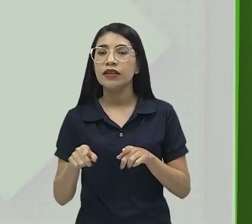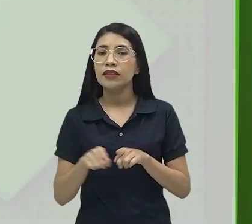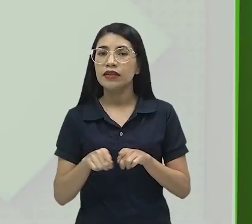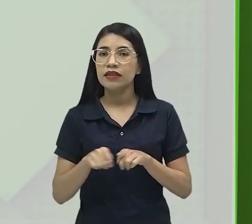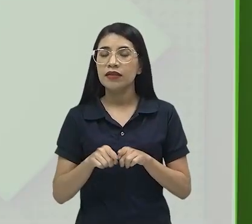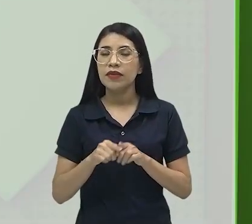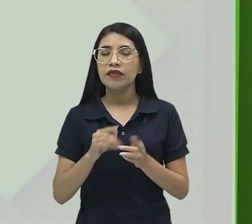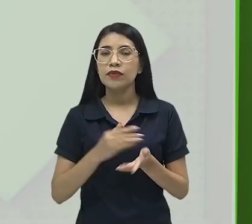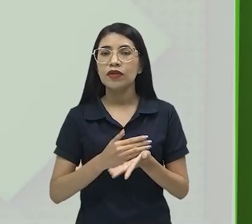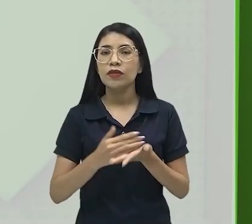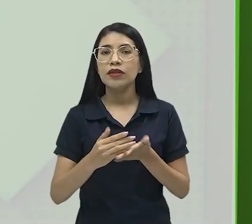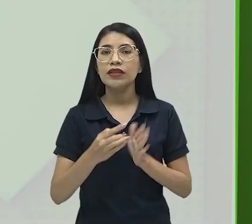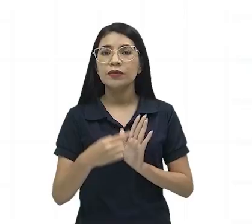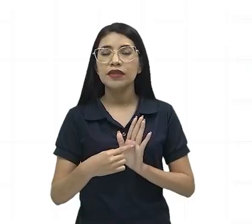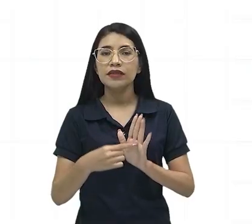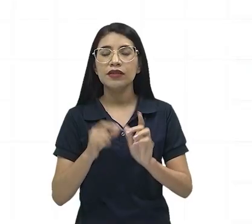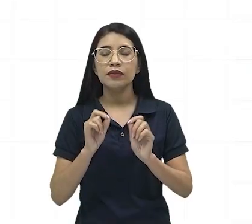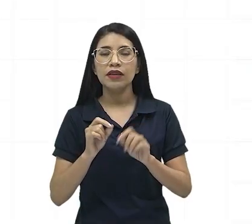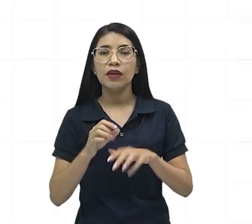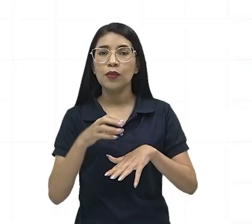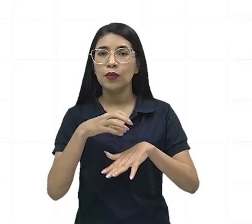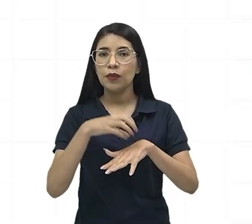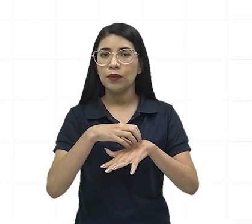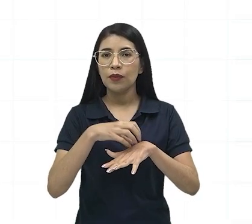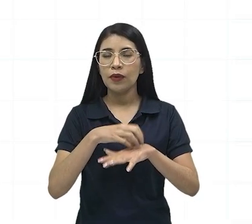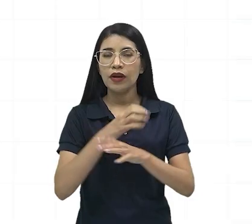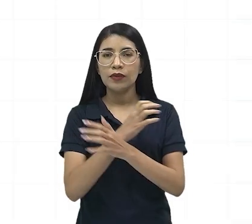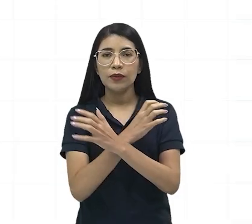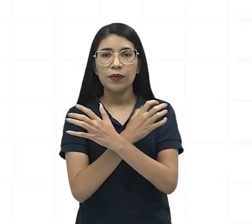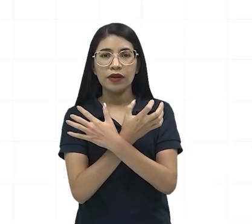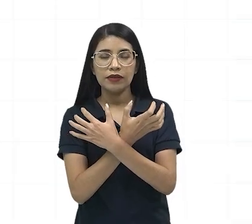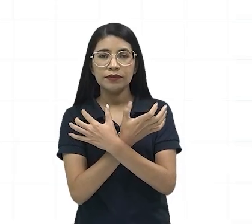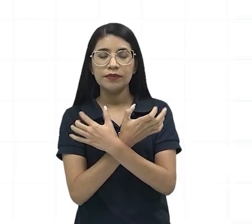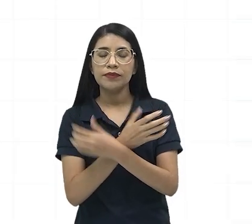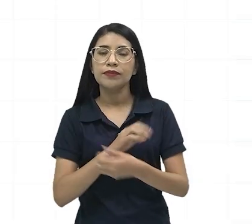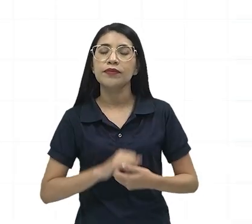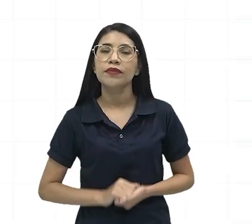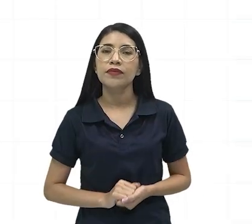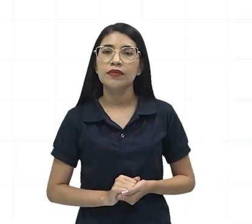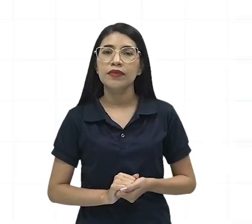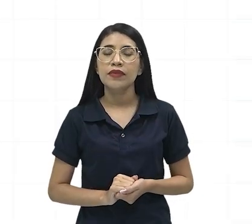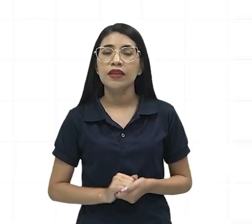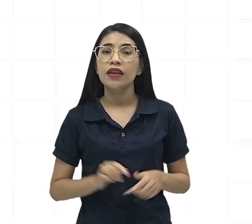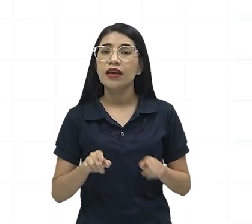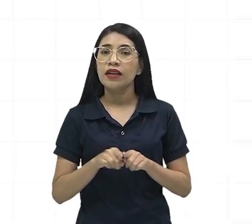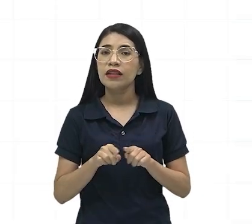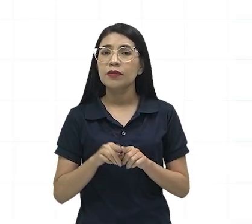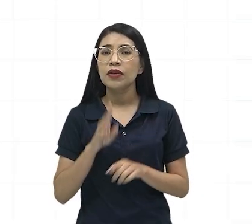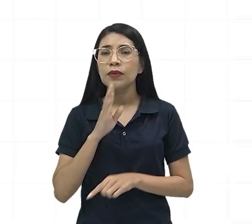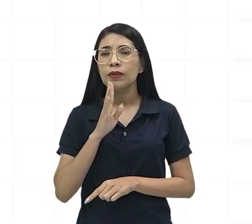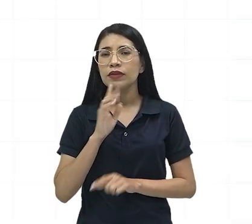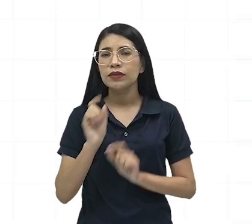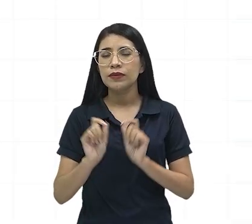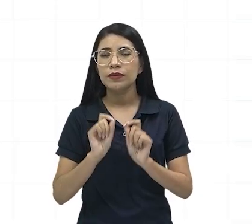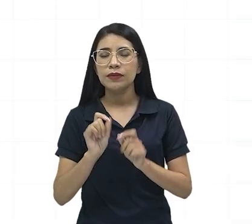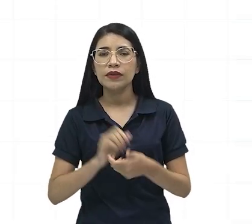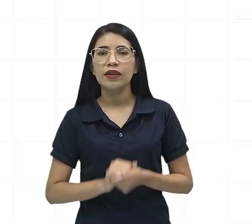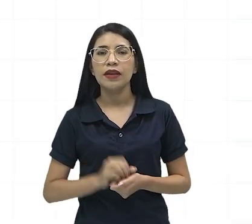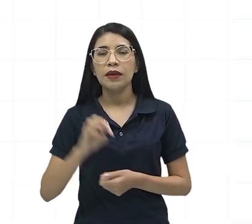vamos iniciar aí com o reino animal. Veja aí que o reino animal também é conhecido